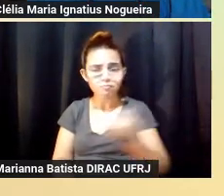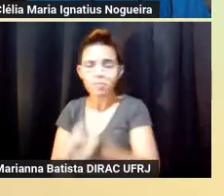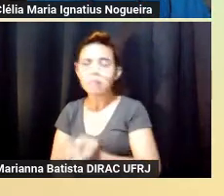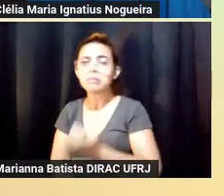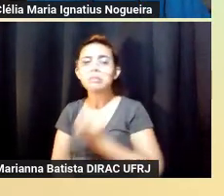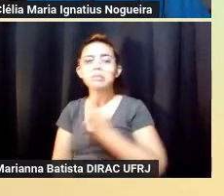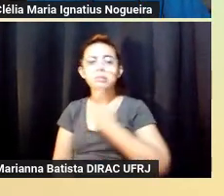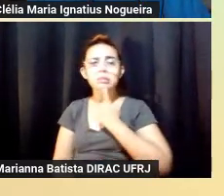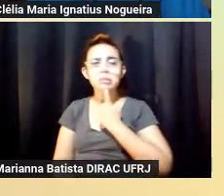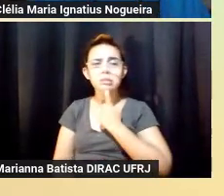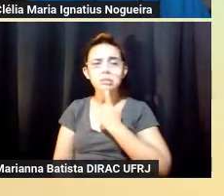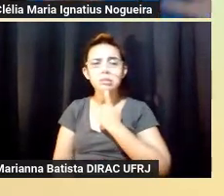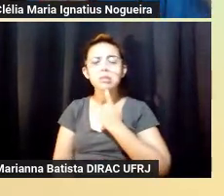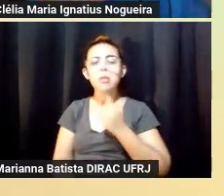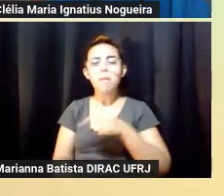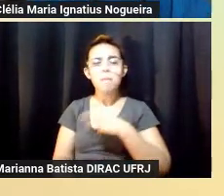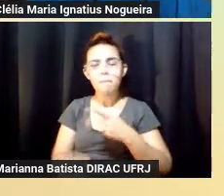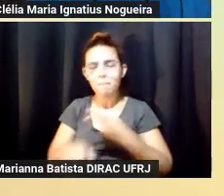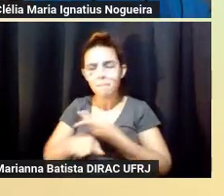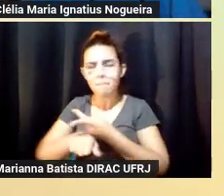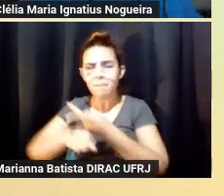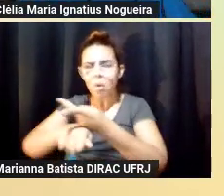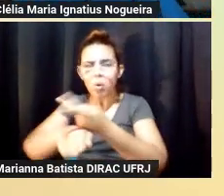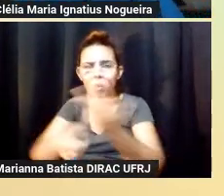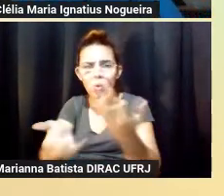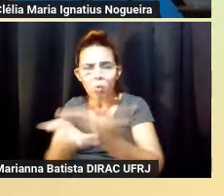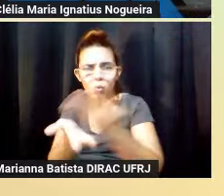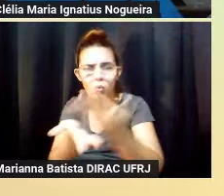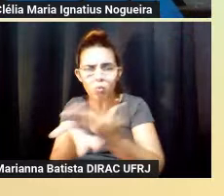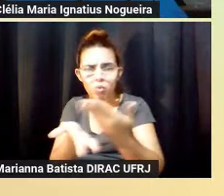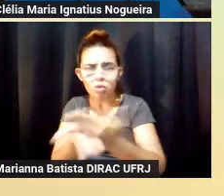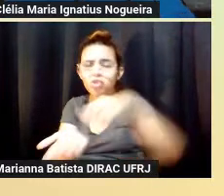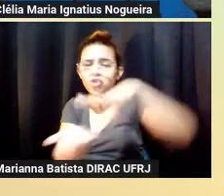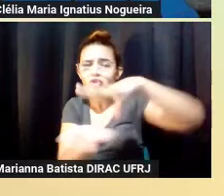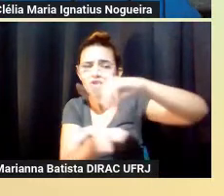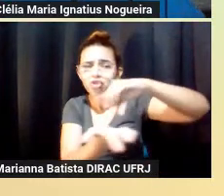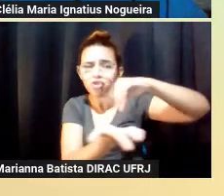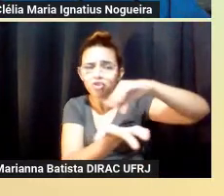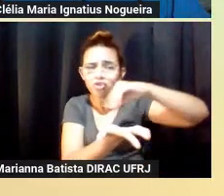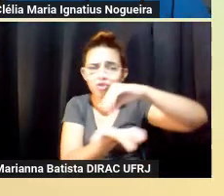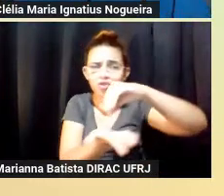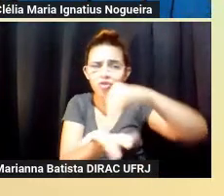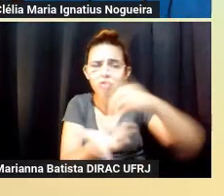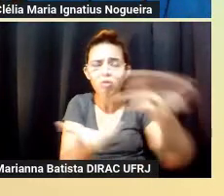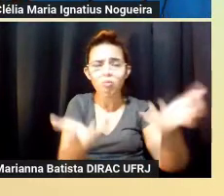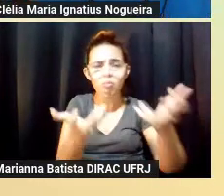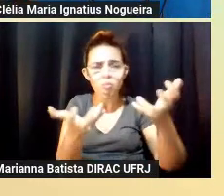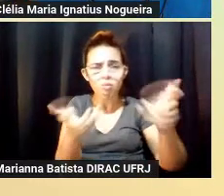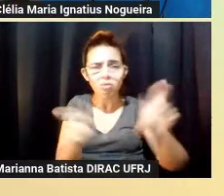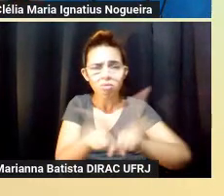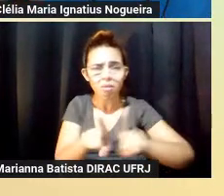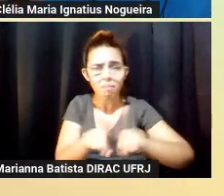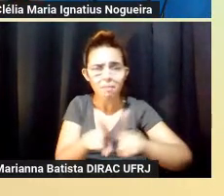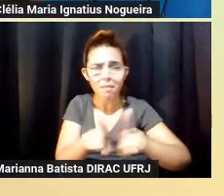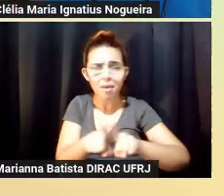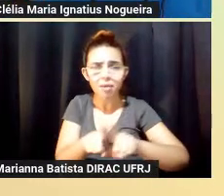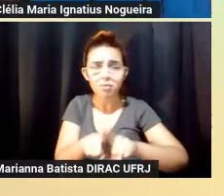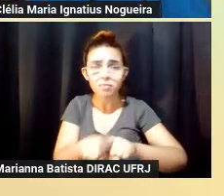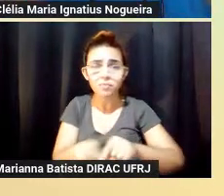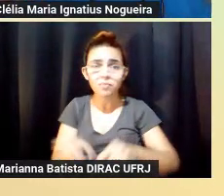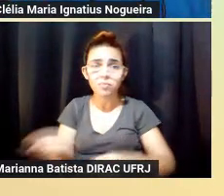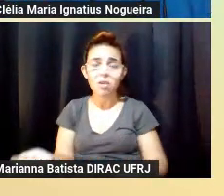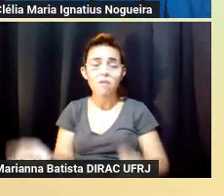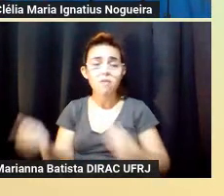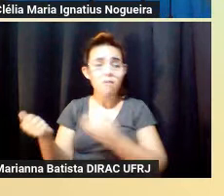livro e xerox, e naquela época não tinha nada de online, era xerox no duro. Eu, às vezes, cheguei, fui para São Paulo uma vez, precisei comprar